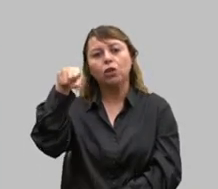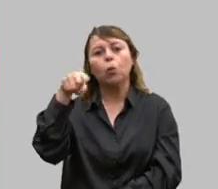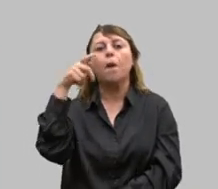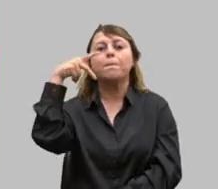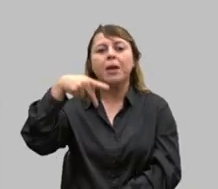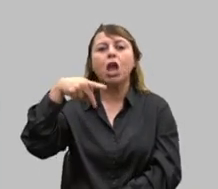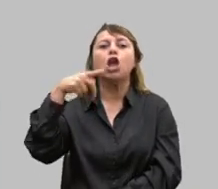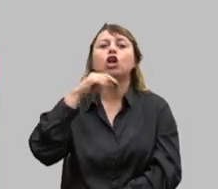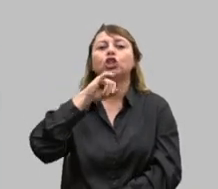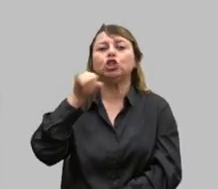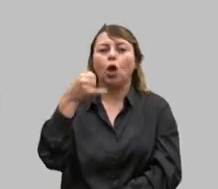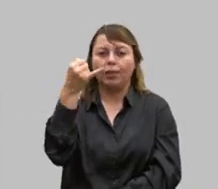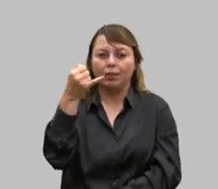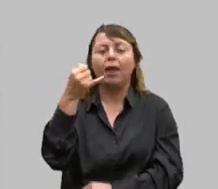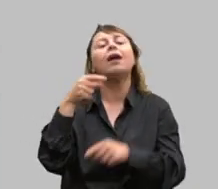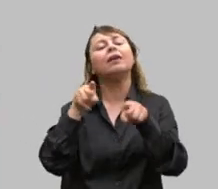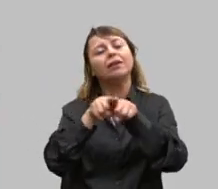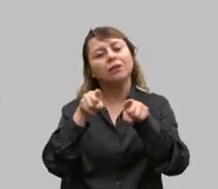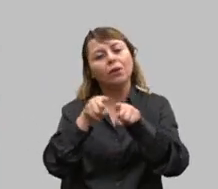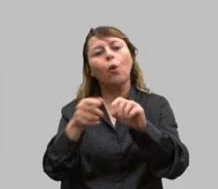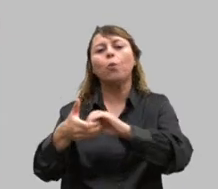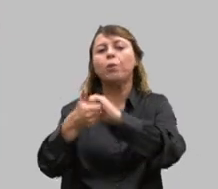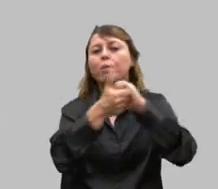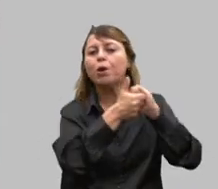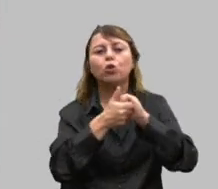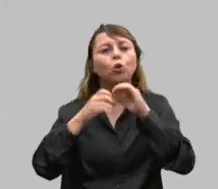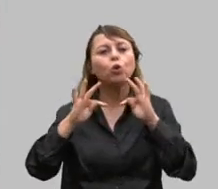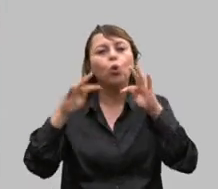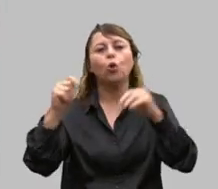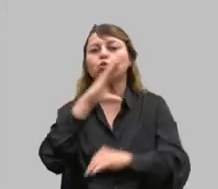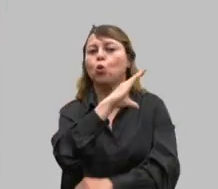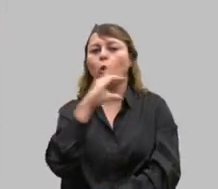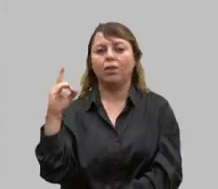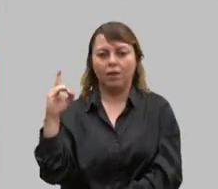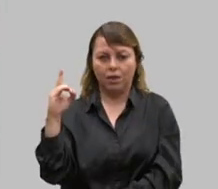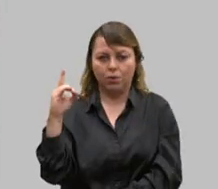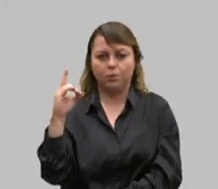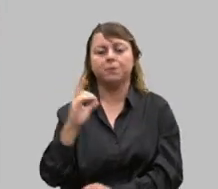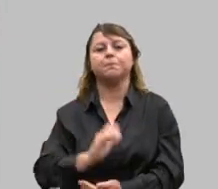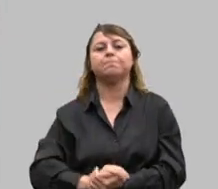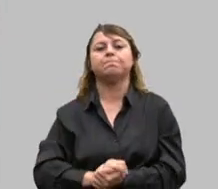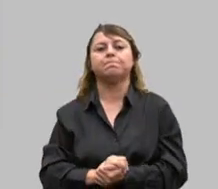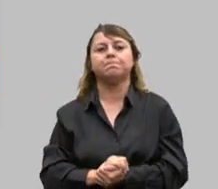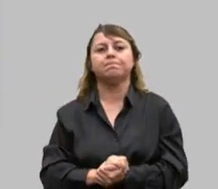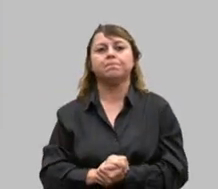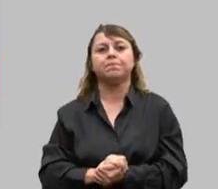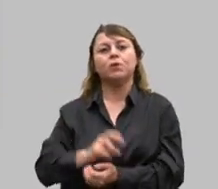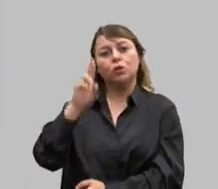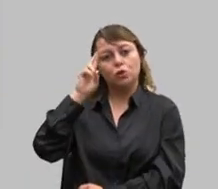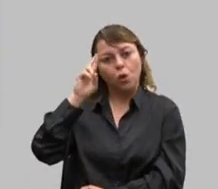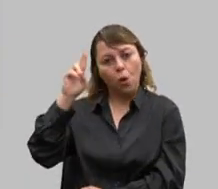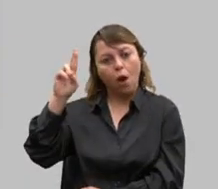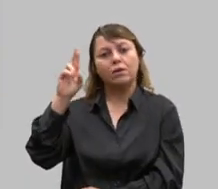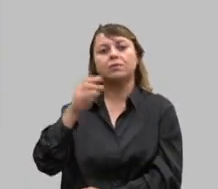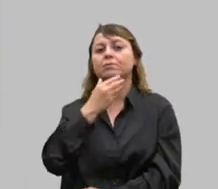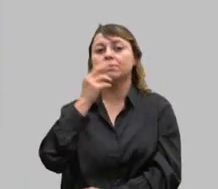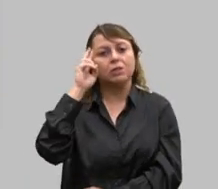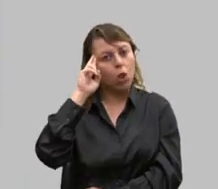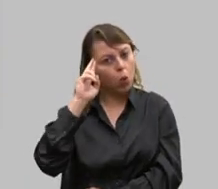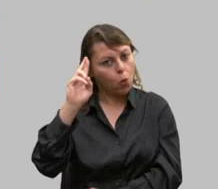na pessoa da qual o cumprimento todos os coordenadores senhoras senhores